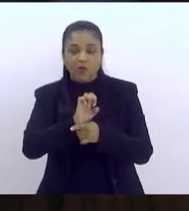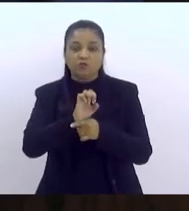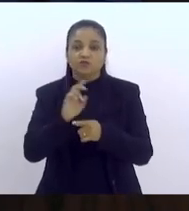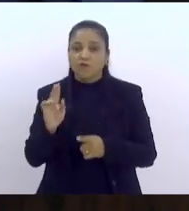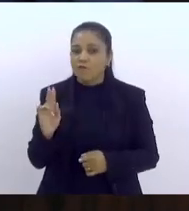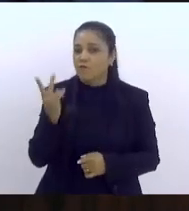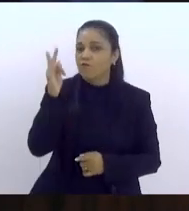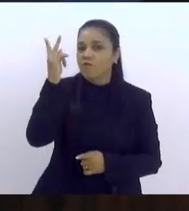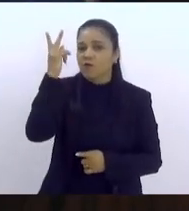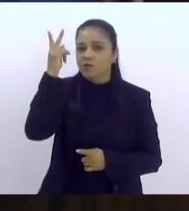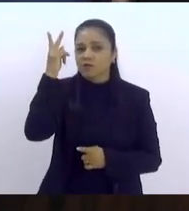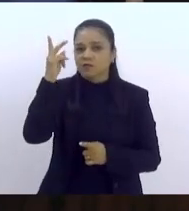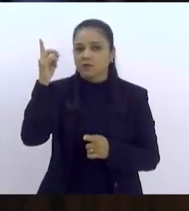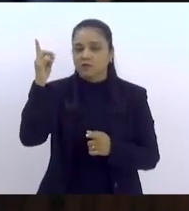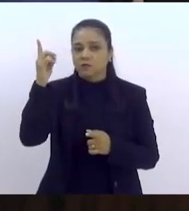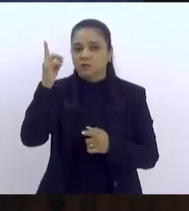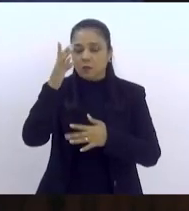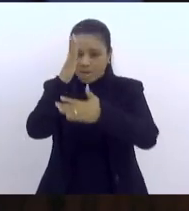Valorização